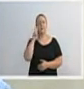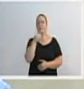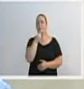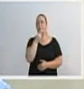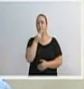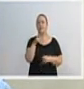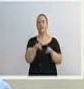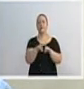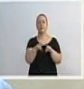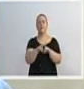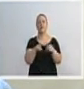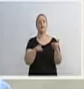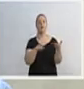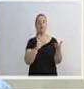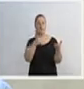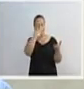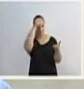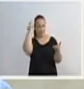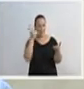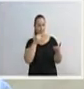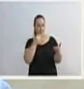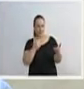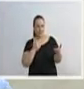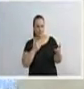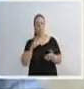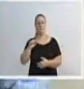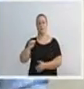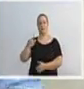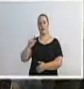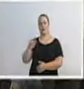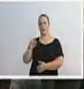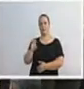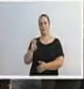vereador Adriano Pereira, em memória do senhor Agberto Buzzi.